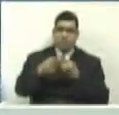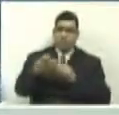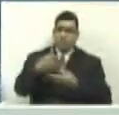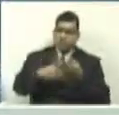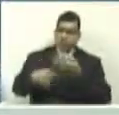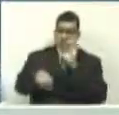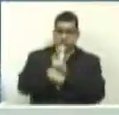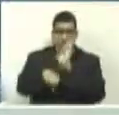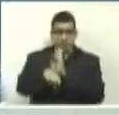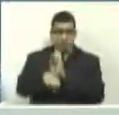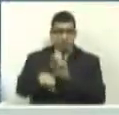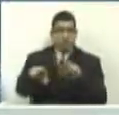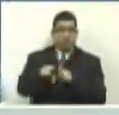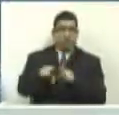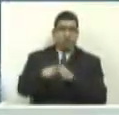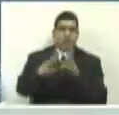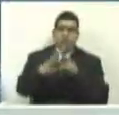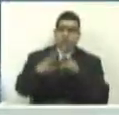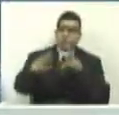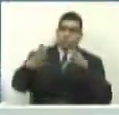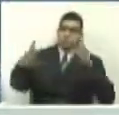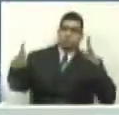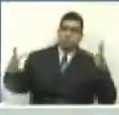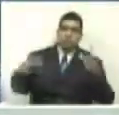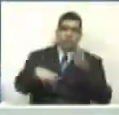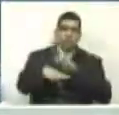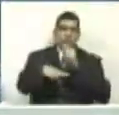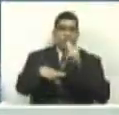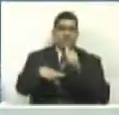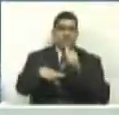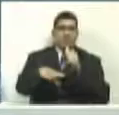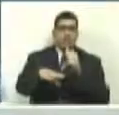do Estado, cresceu mais de